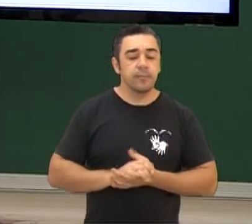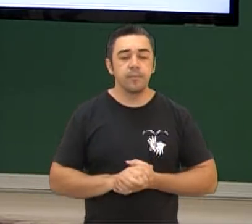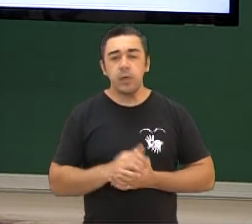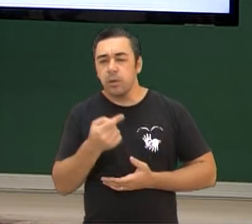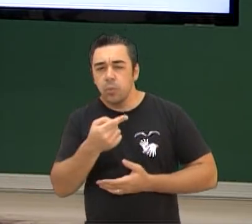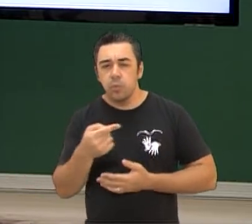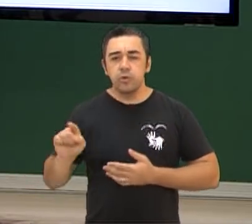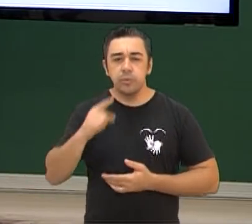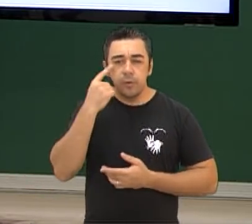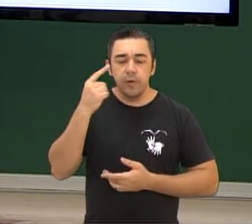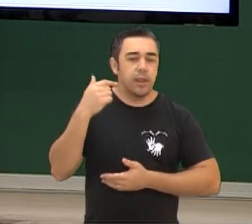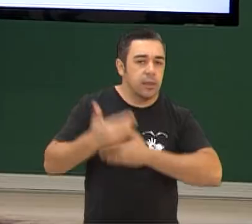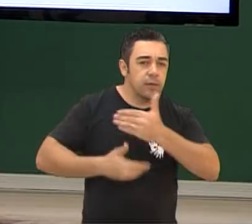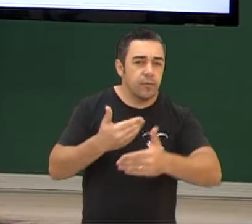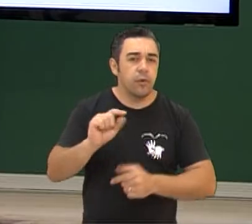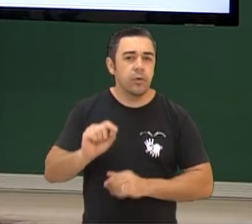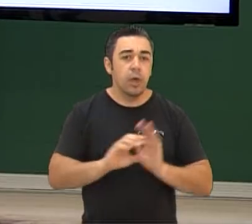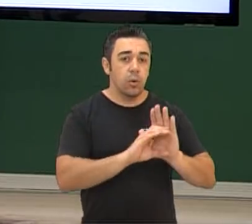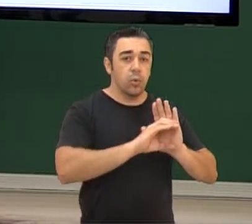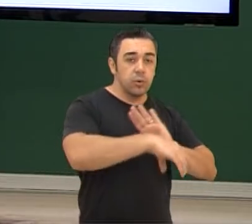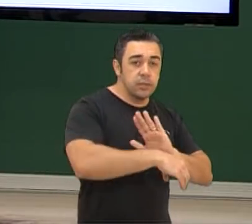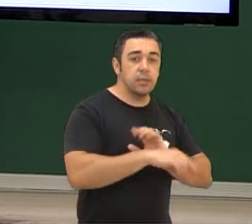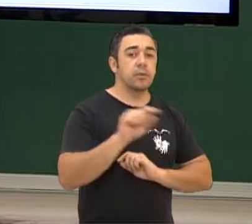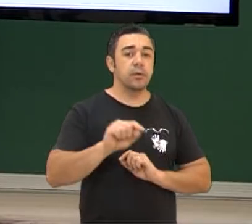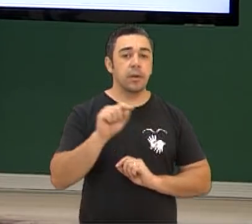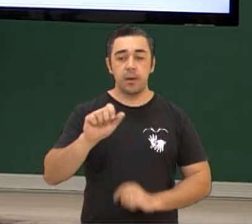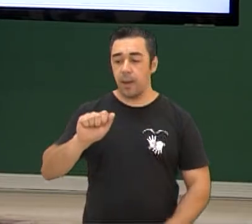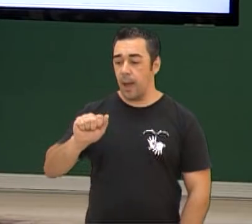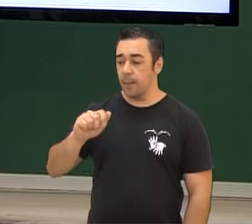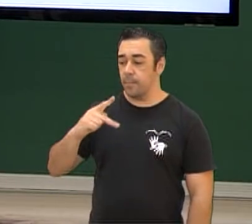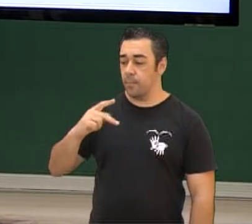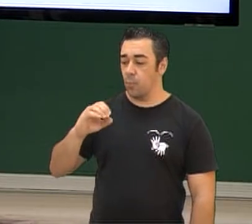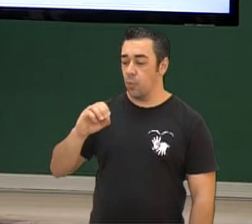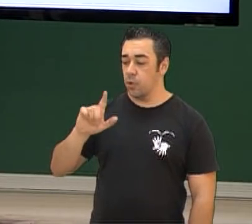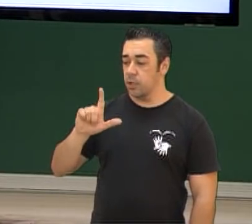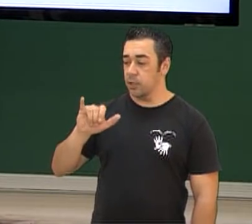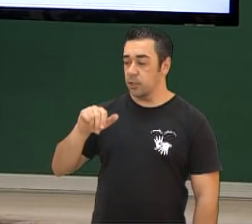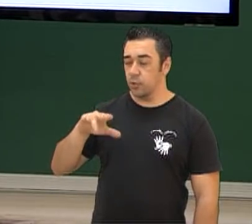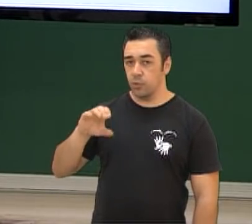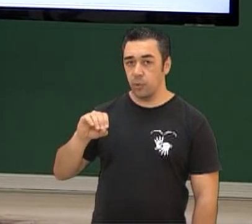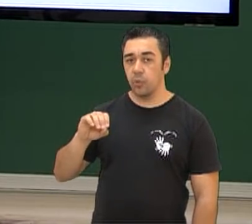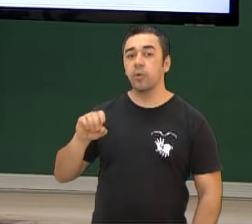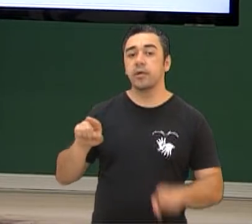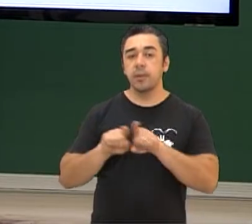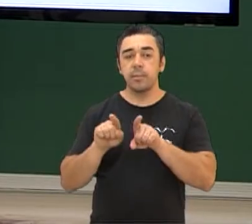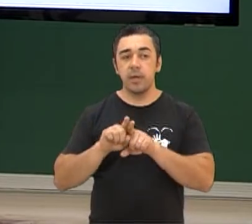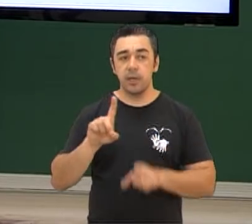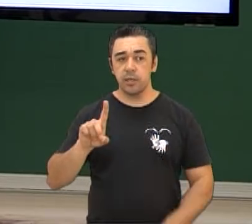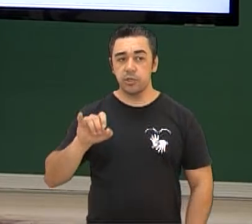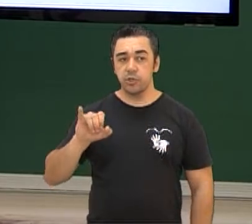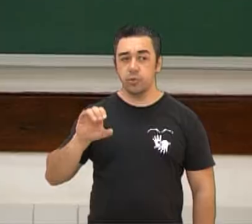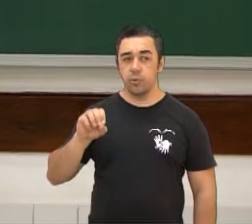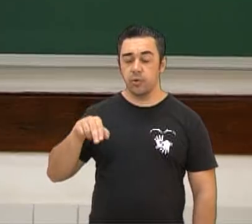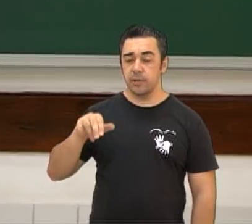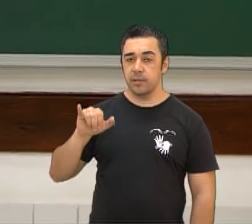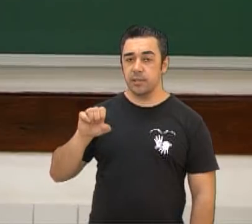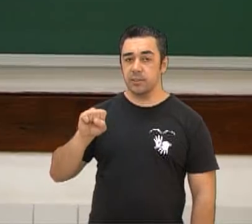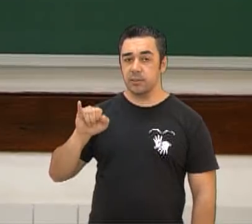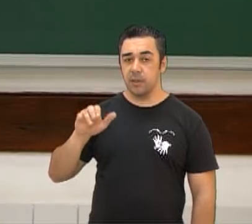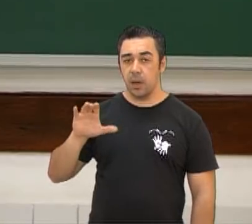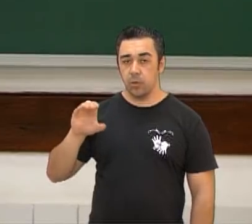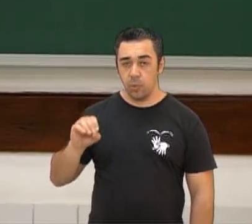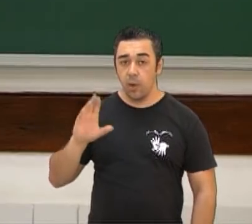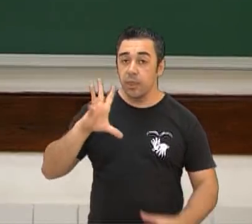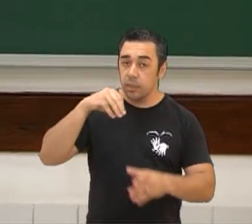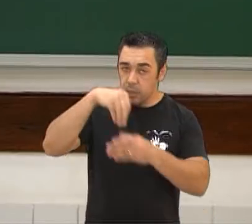último, desenvolver os conceitos de apolíneo e dionisíaco, tá? Dentro da filosofia